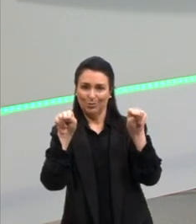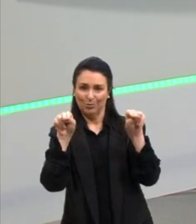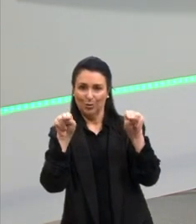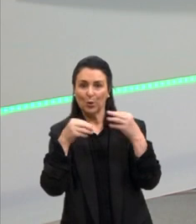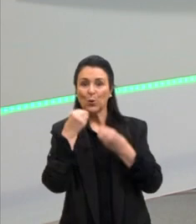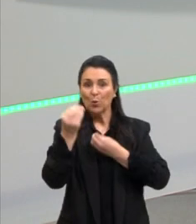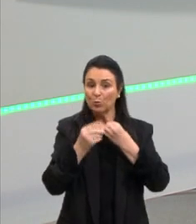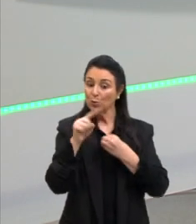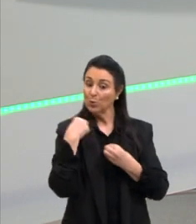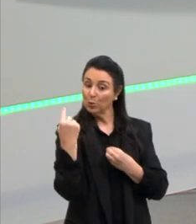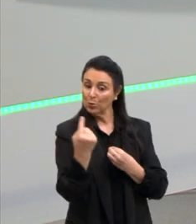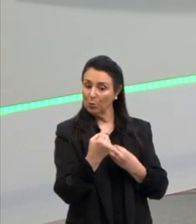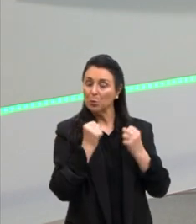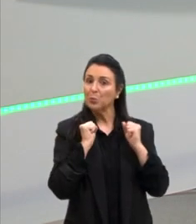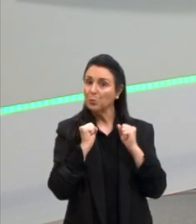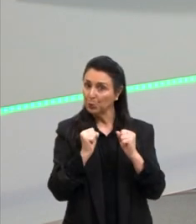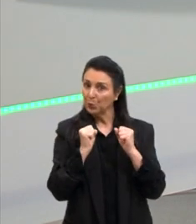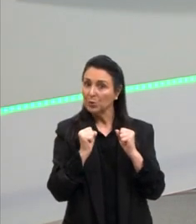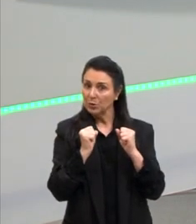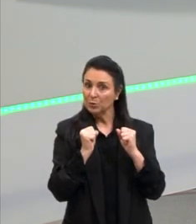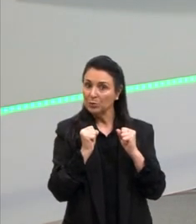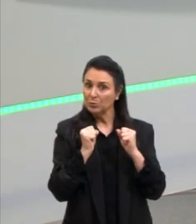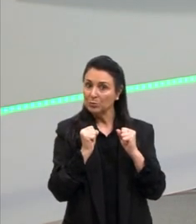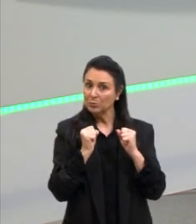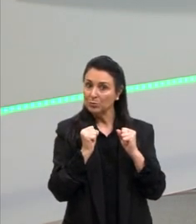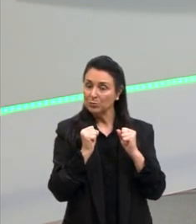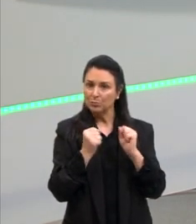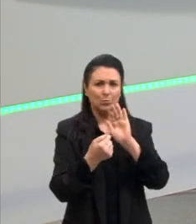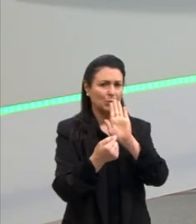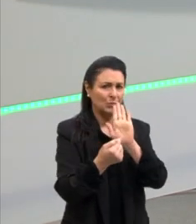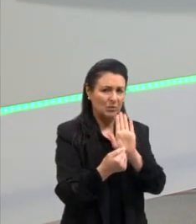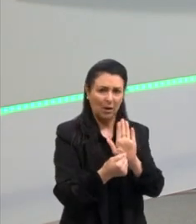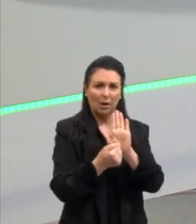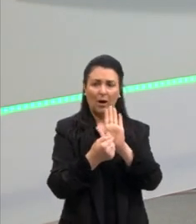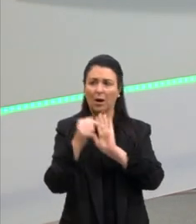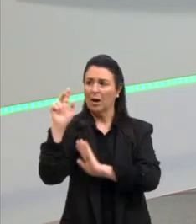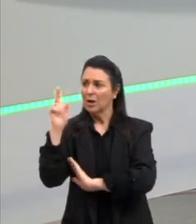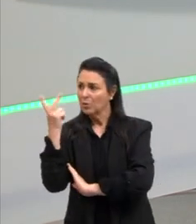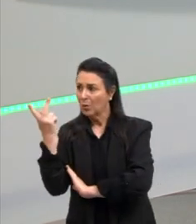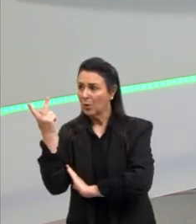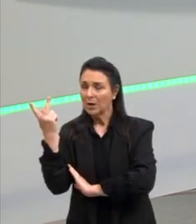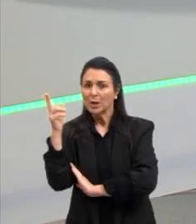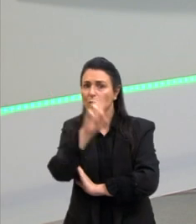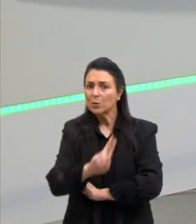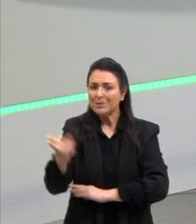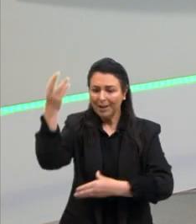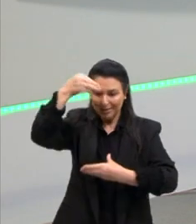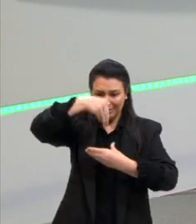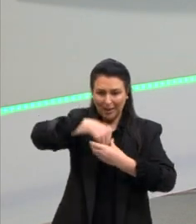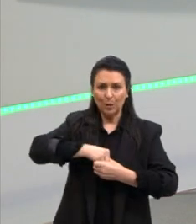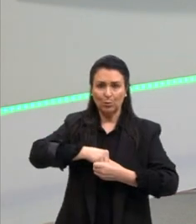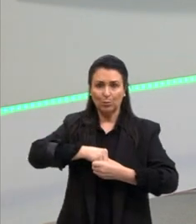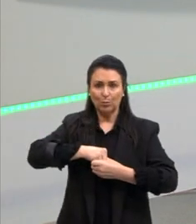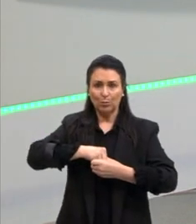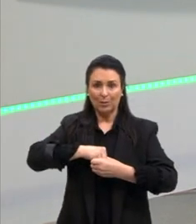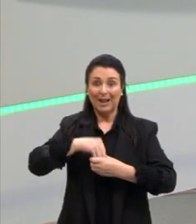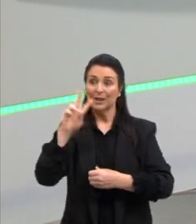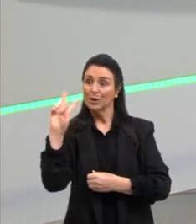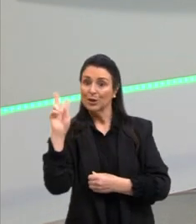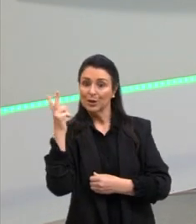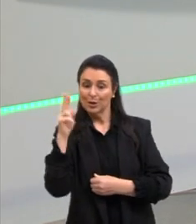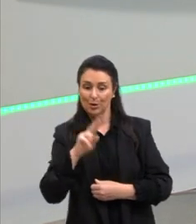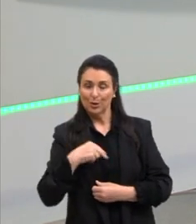como a gente pode trazer a história para dentro do nosso coração e não repetir